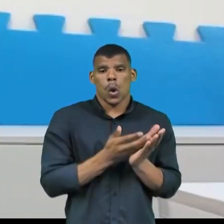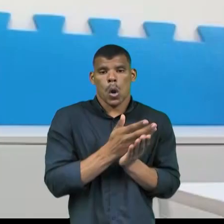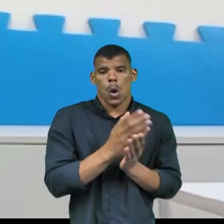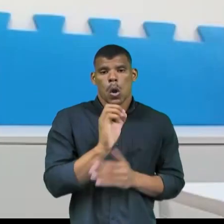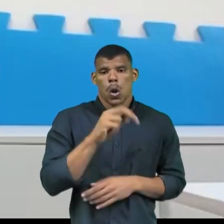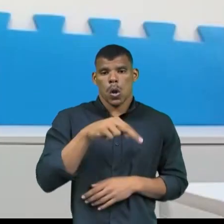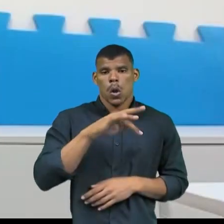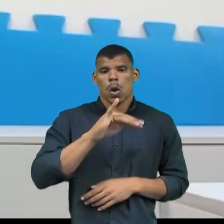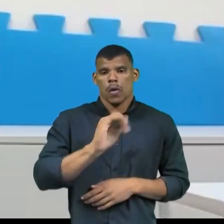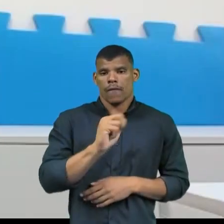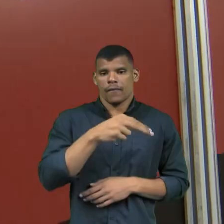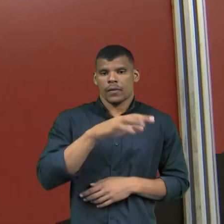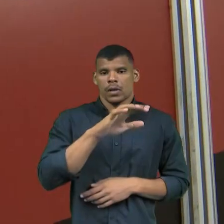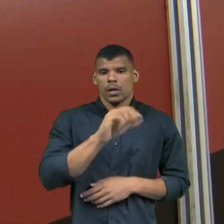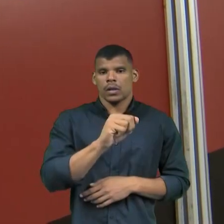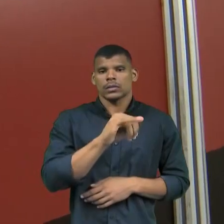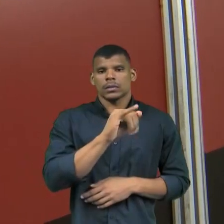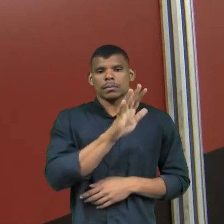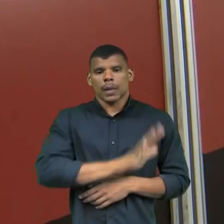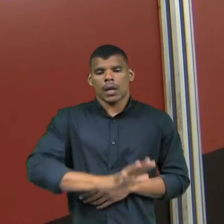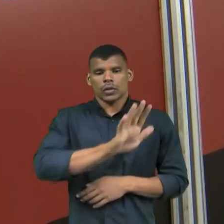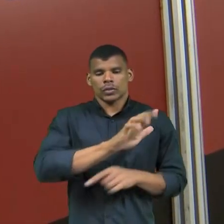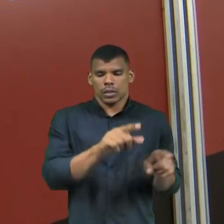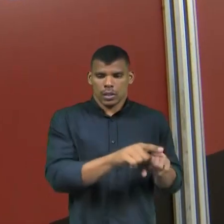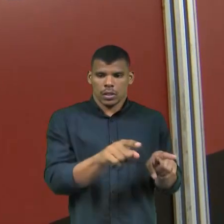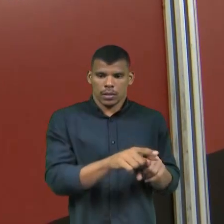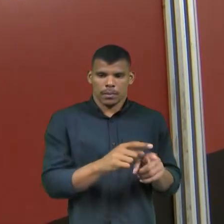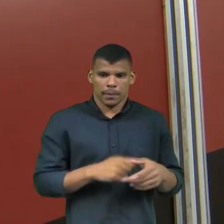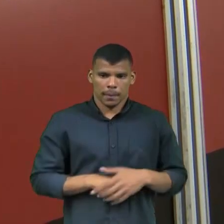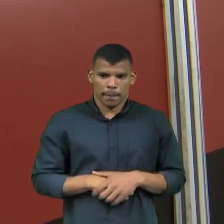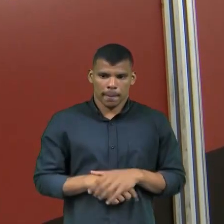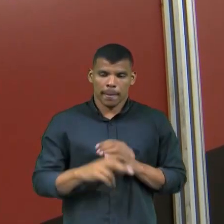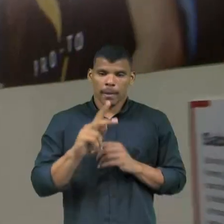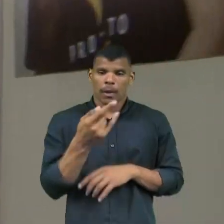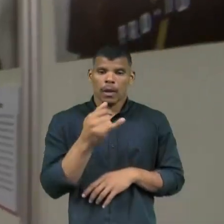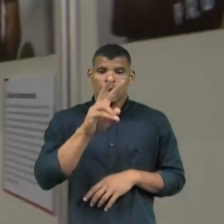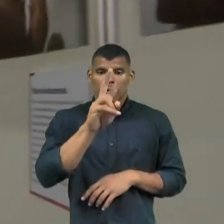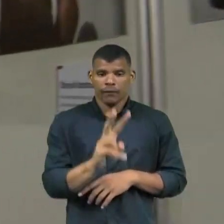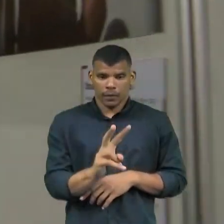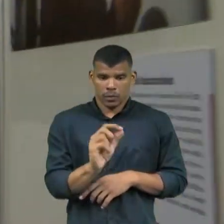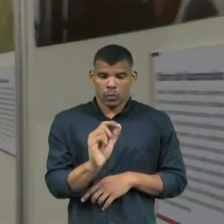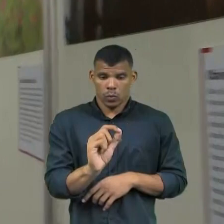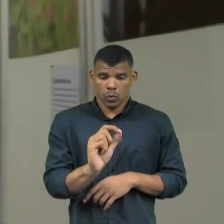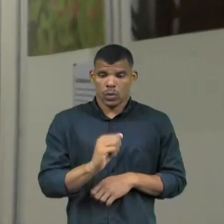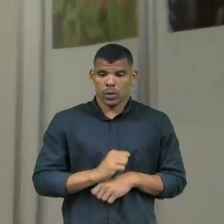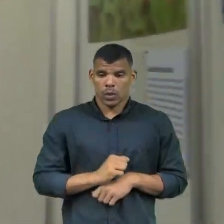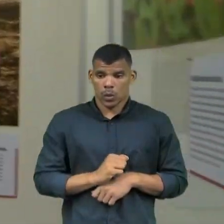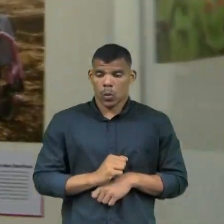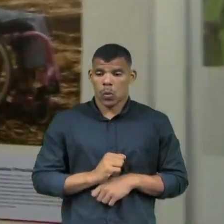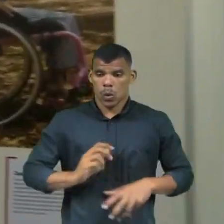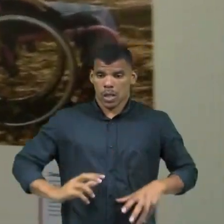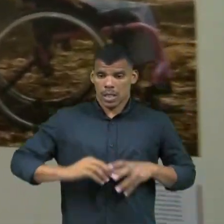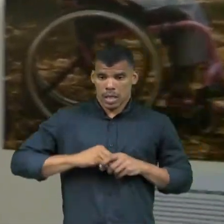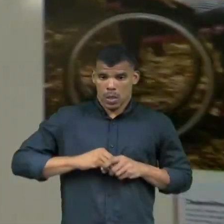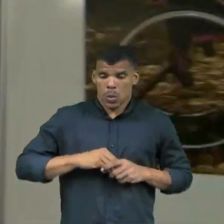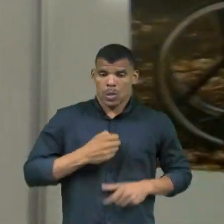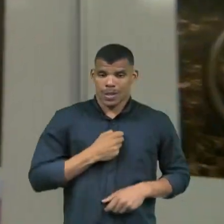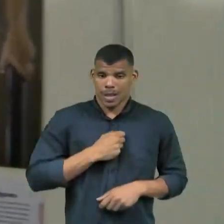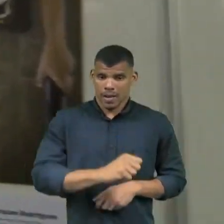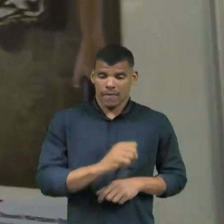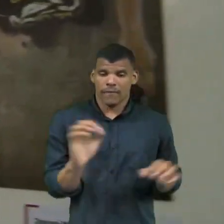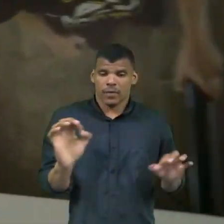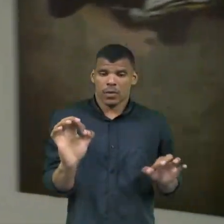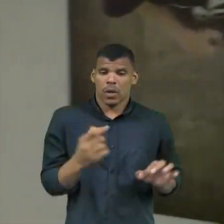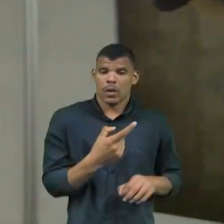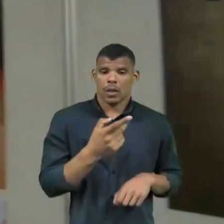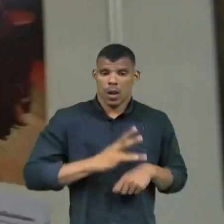um processo de autoimagem. O HIV é um vírus que ataca o sistema imunológico e deixa o organismo sem defesa contra outras